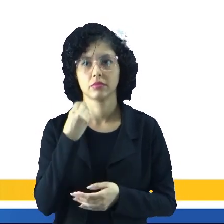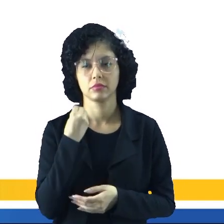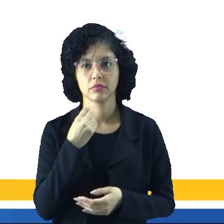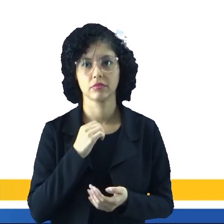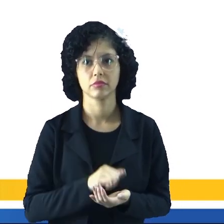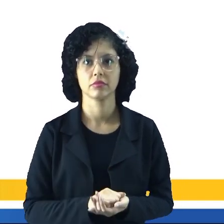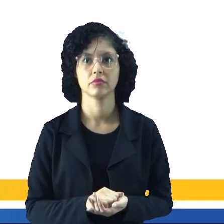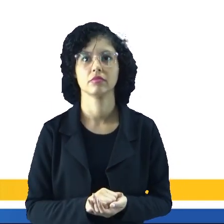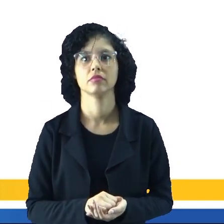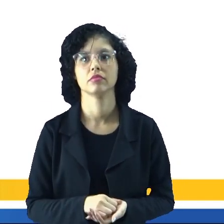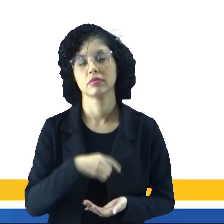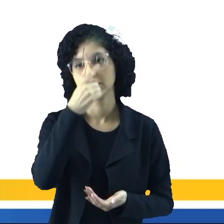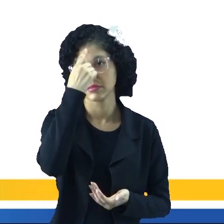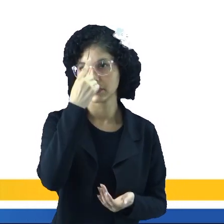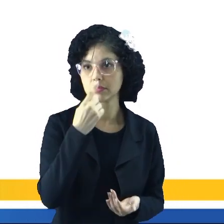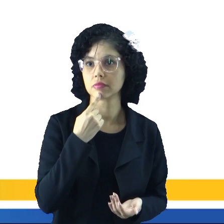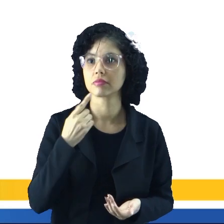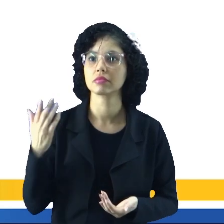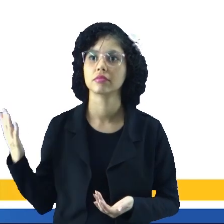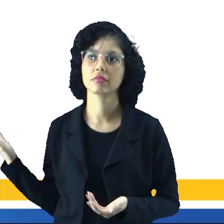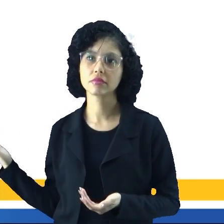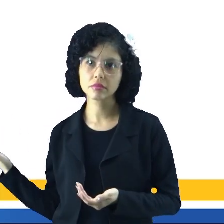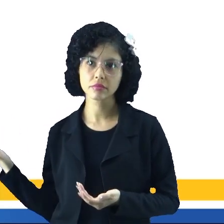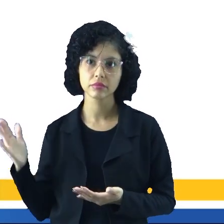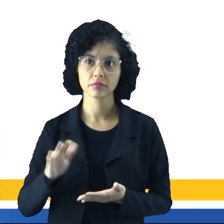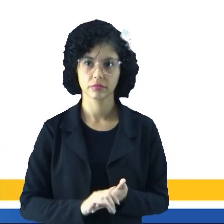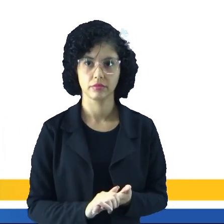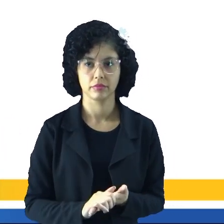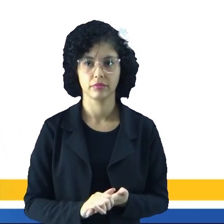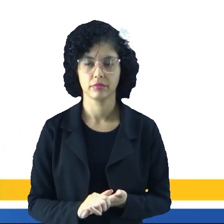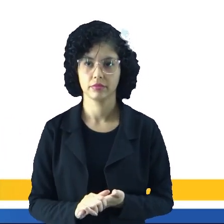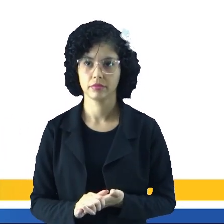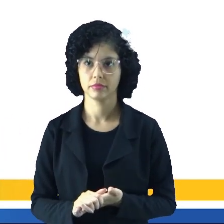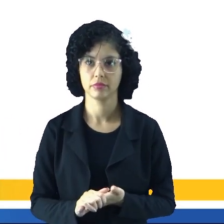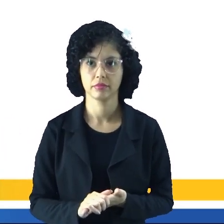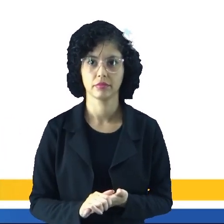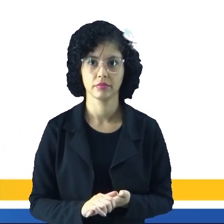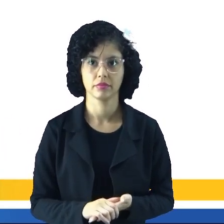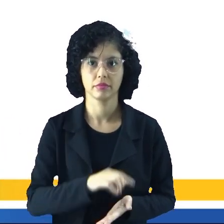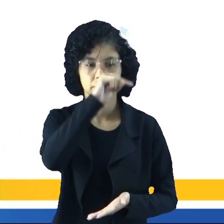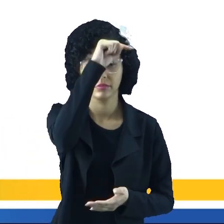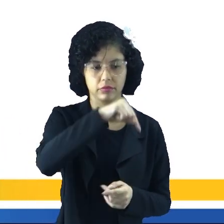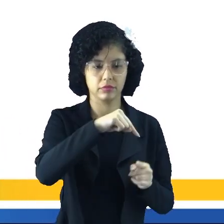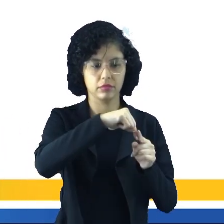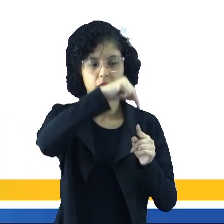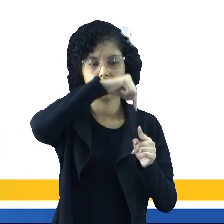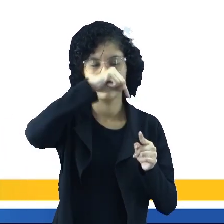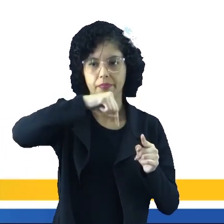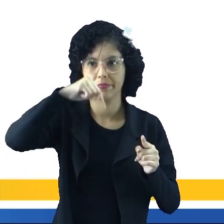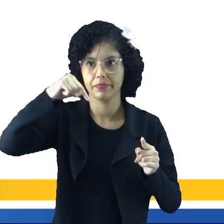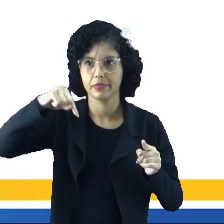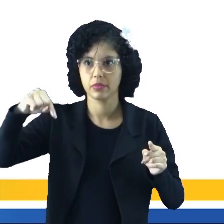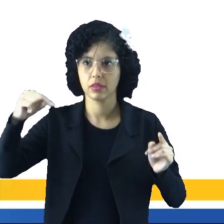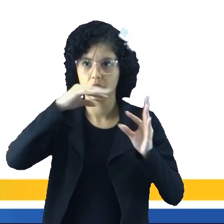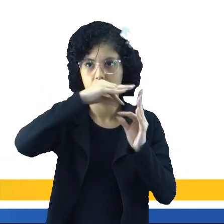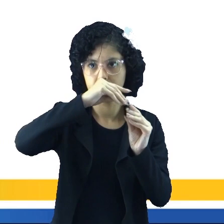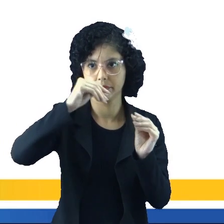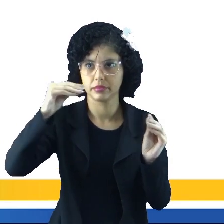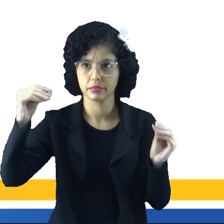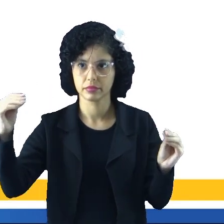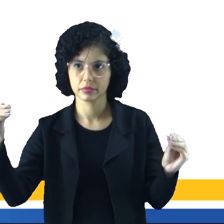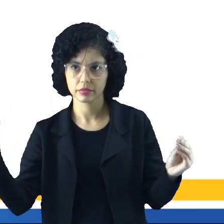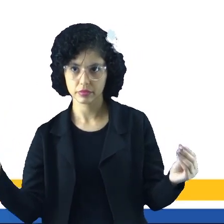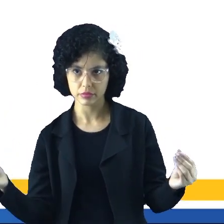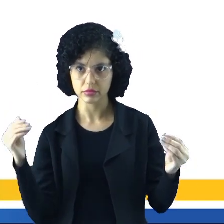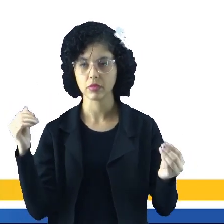experimento. Mas aqui a figura retrata isso para nós. Notem ali na figura que o raio, né, está atingindo o carro. A pessoa dentro do